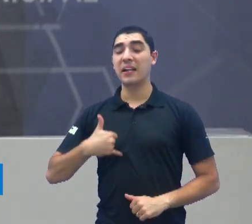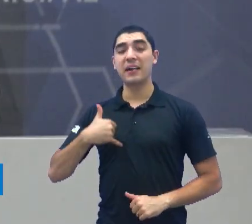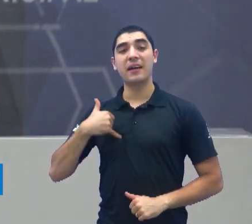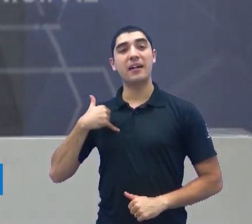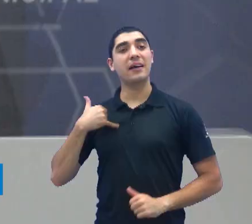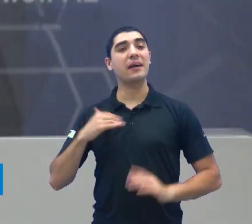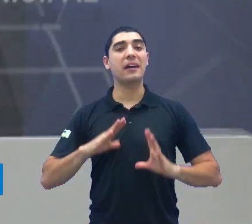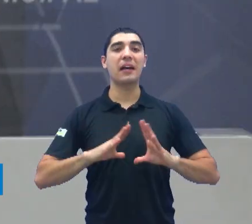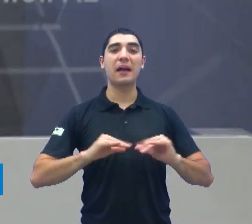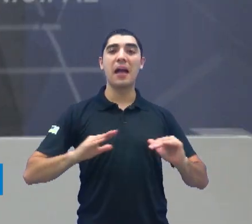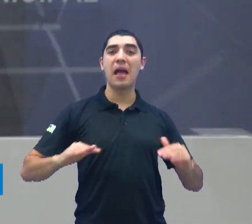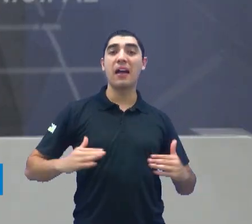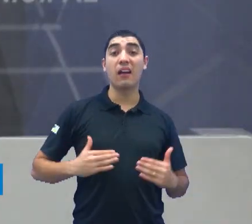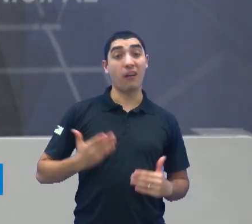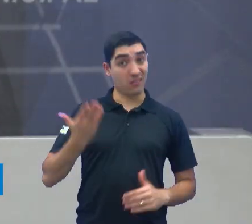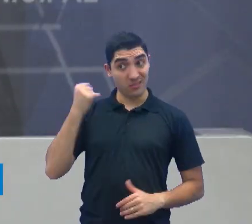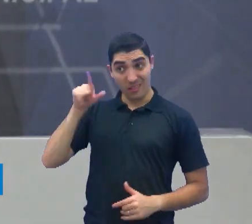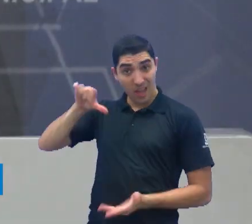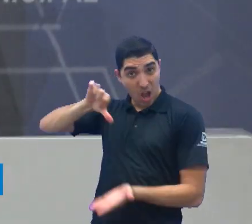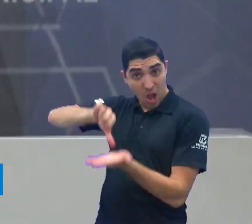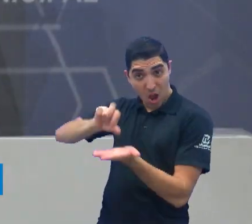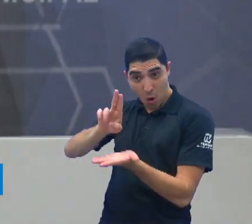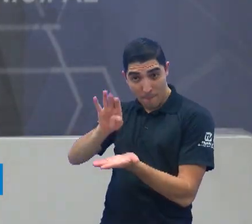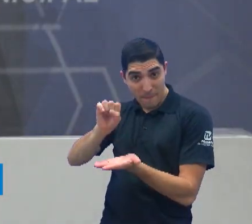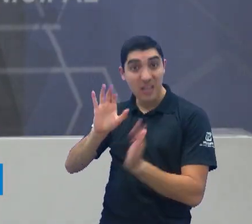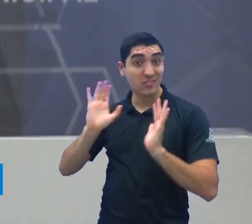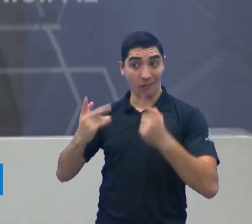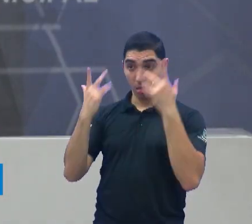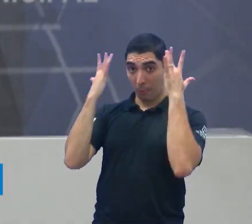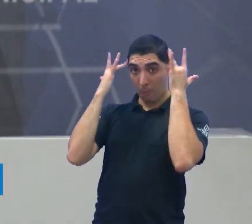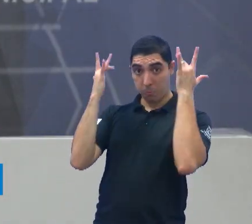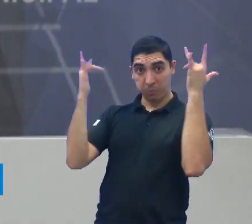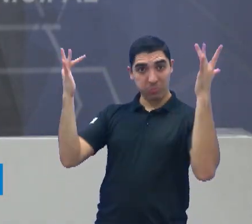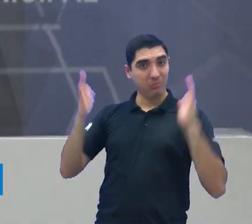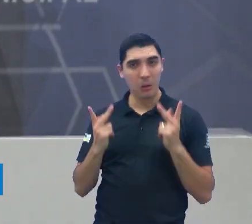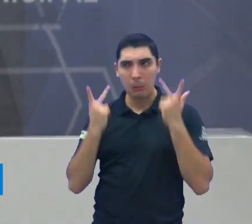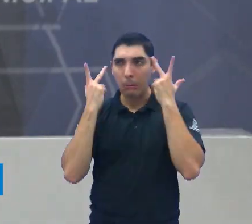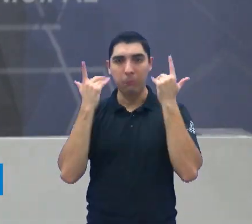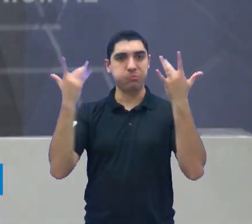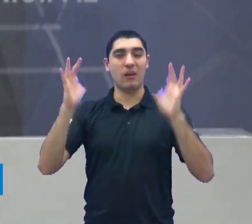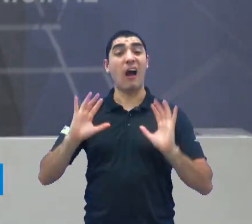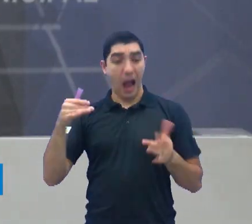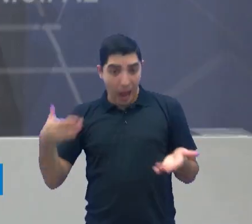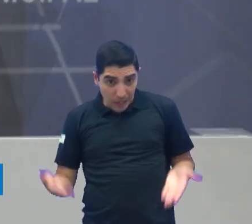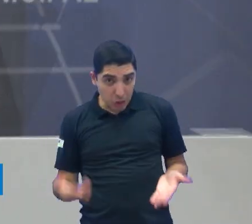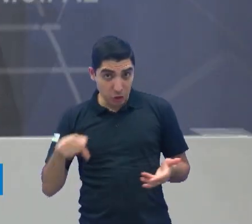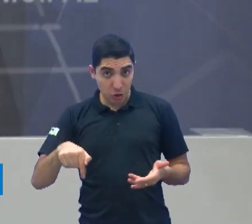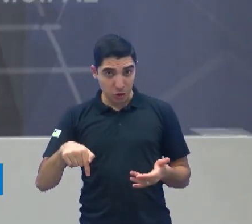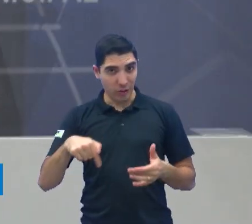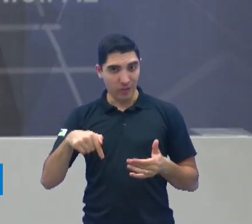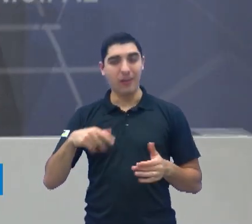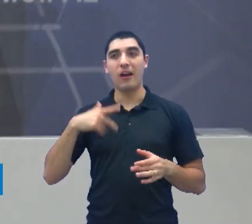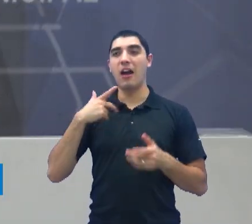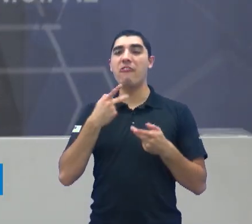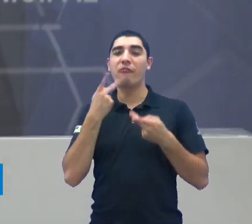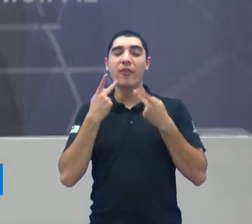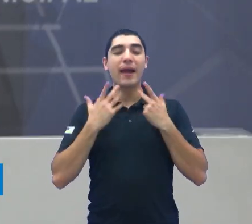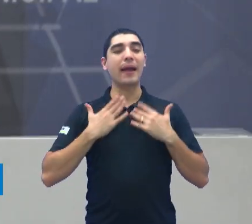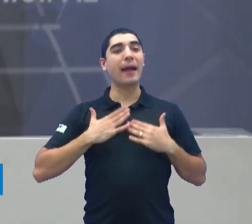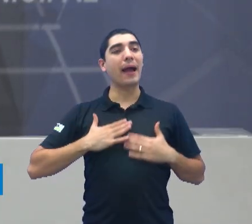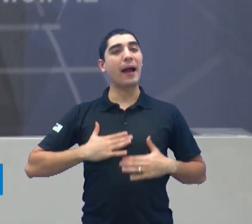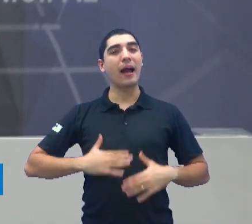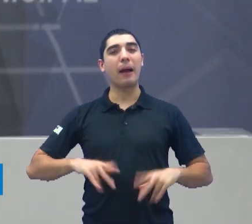tranquilidade, porque já deu piti lá na UBS, então aqui na plenária ele falou bem calmo, sereno, tranquilo. Mas é questão de